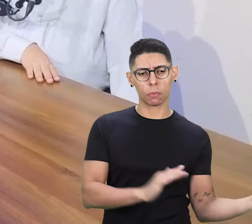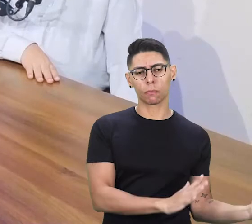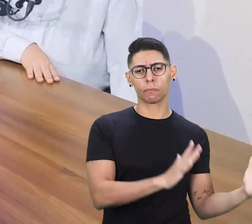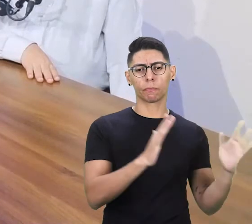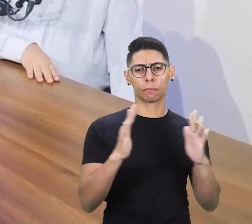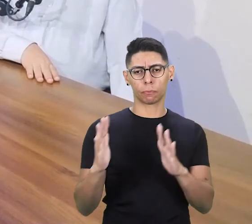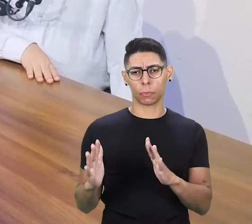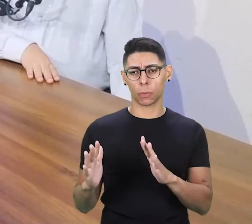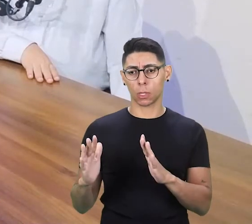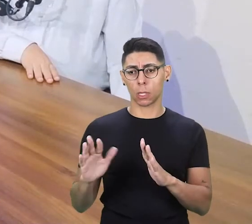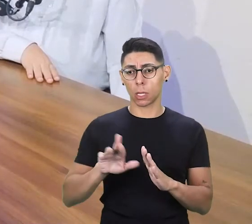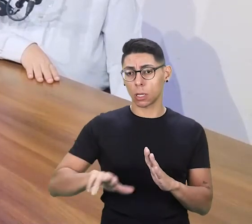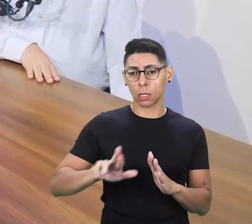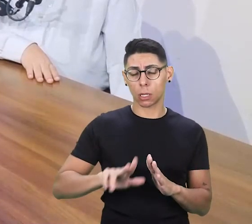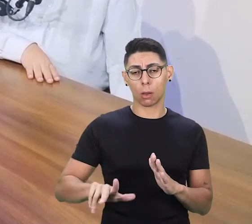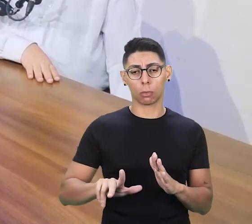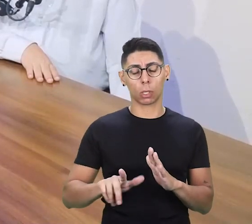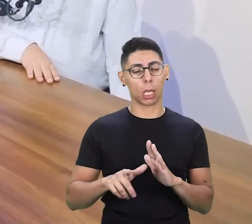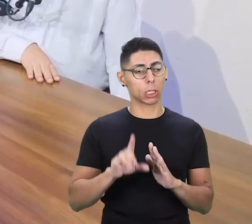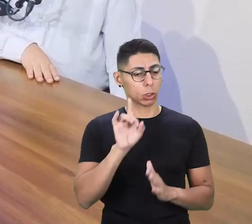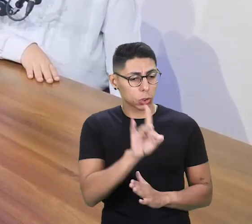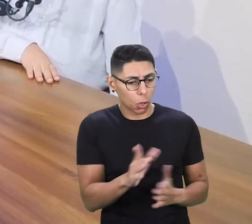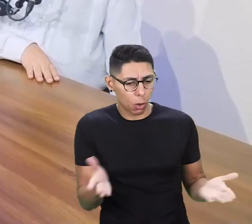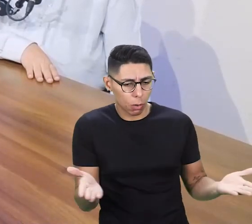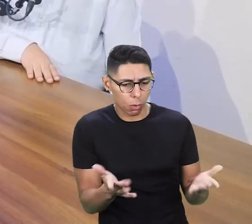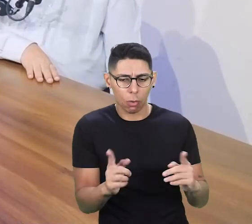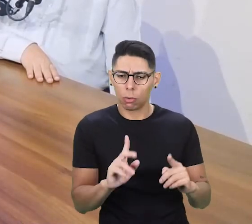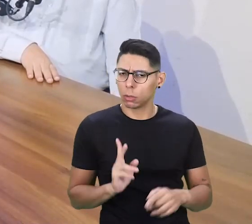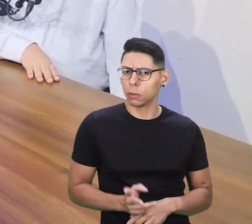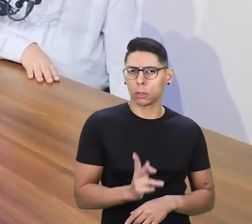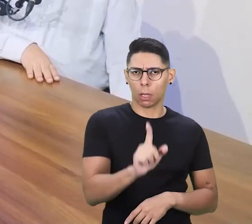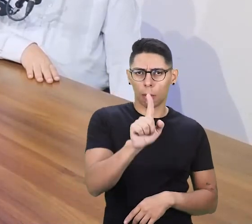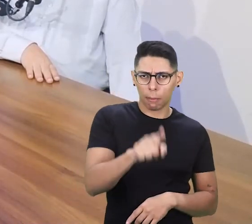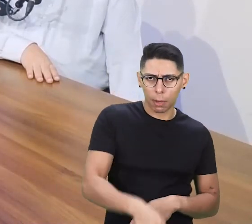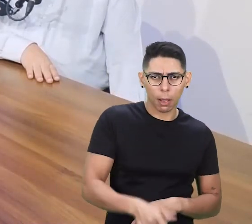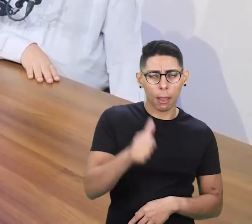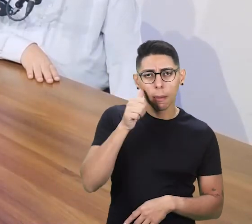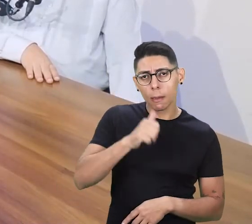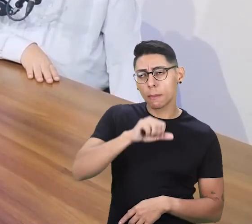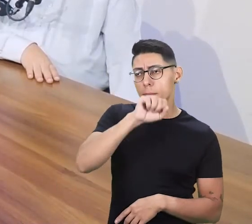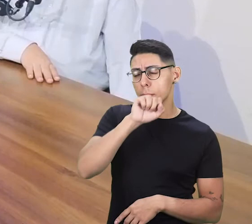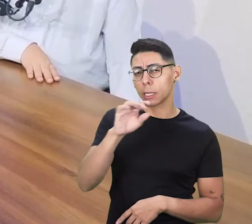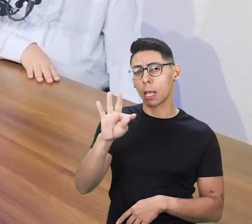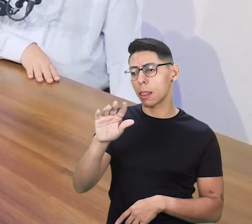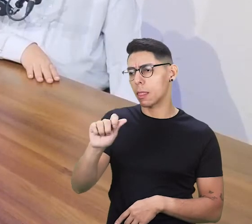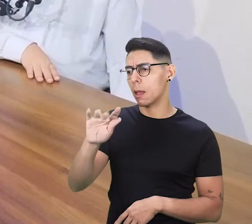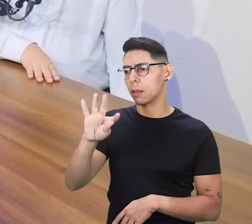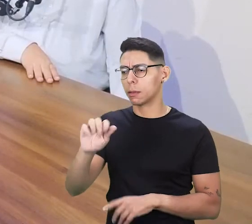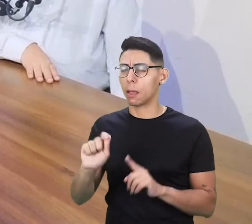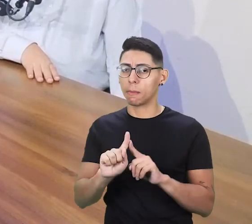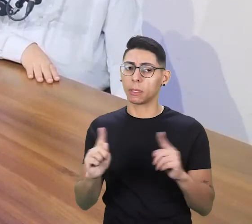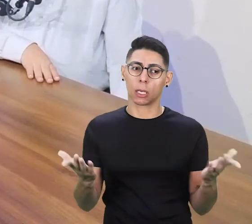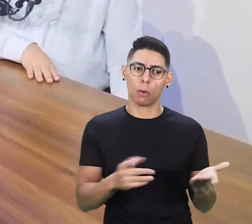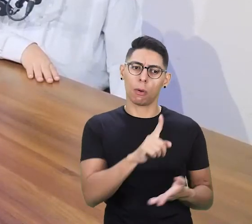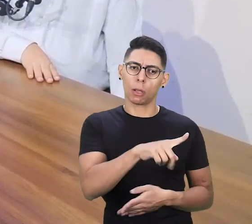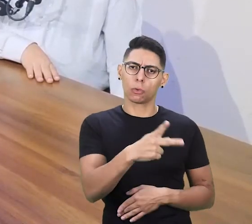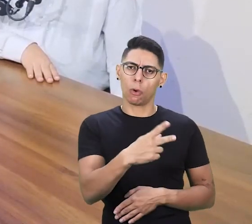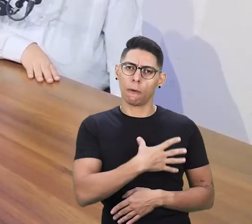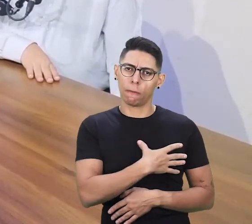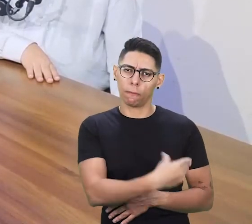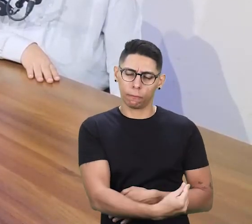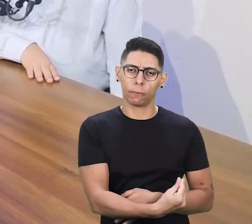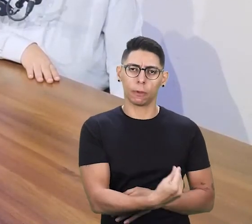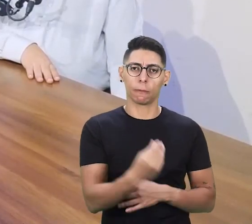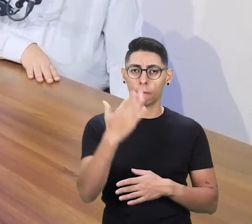Não que você seja de uns tempos para cá, você sempre foi a mãe da Tatá, desde que ela nasceu, mas da Tatá famosa da TV é de uns tempos